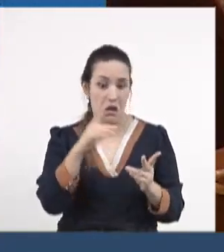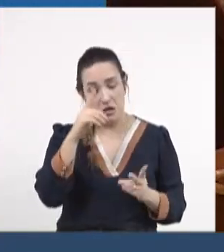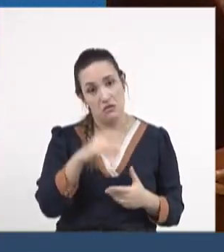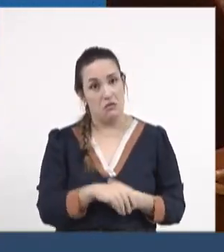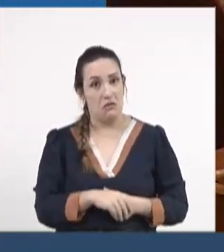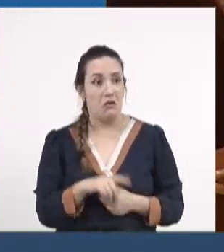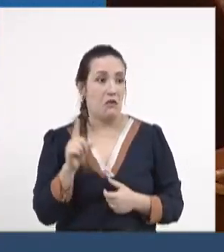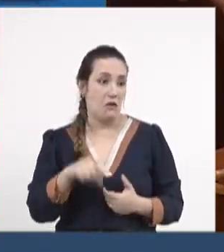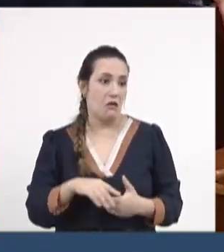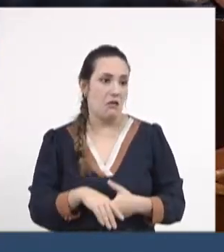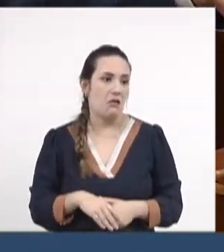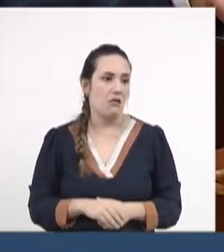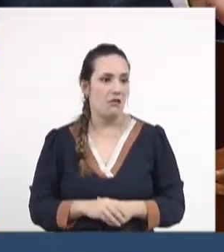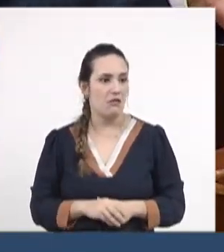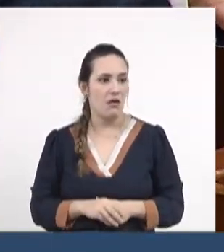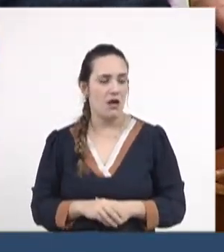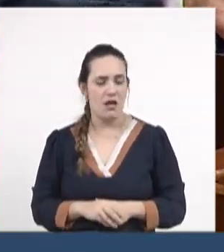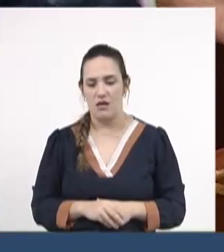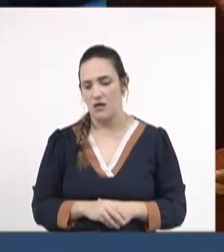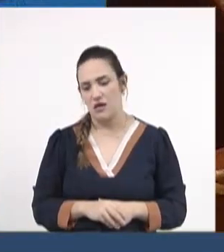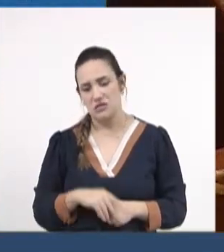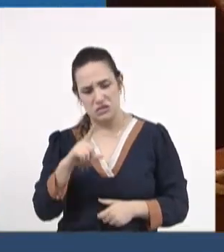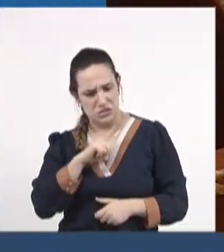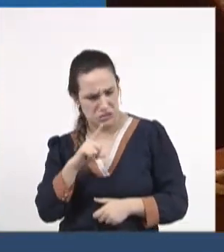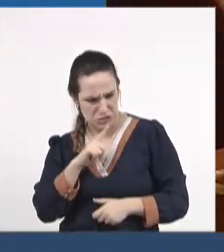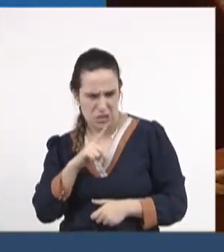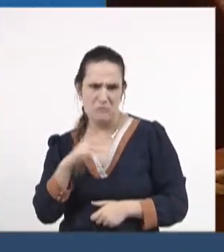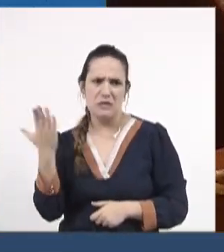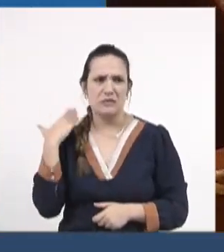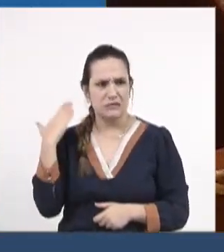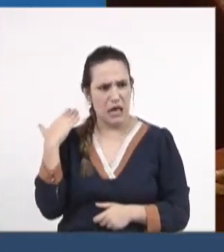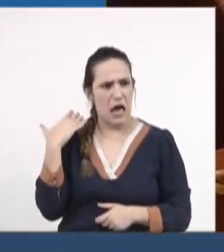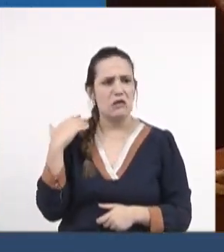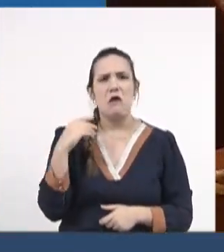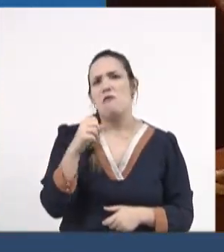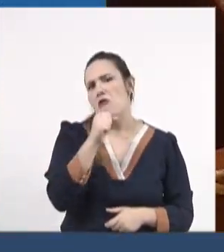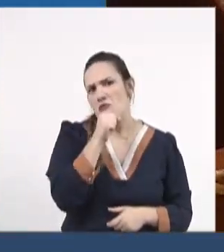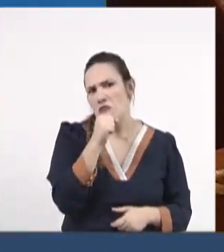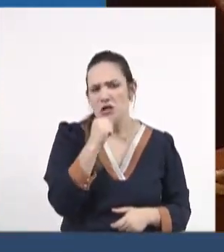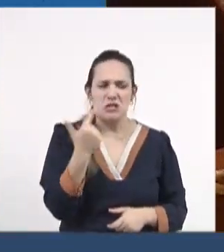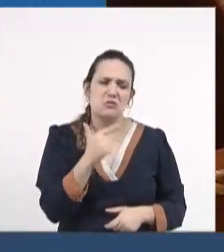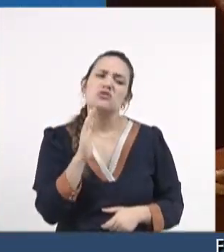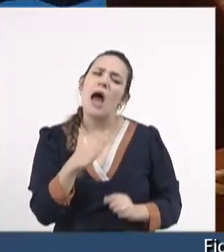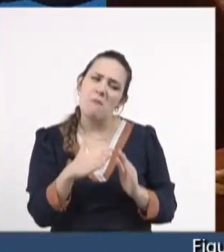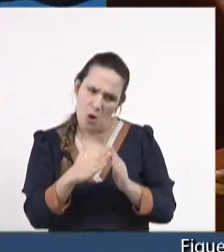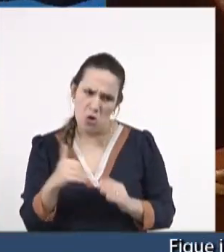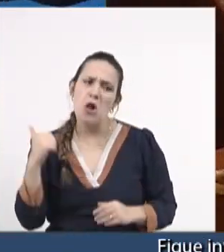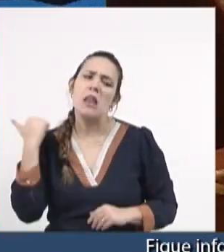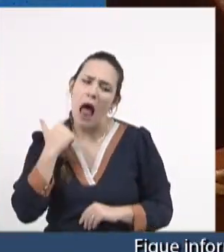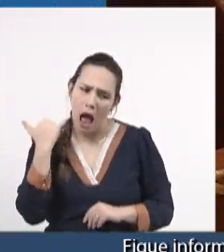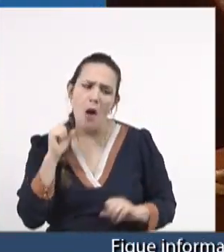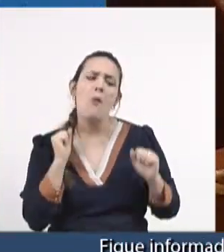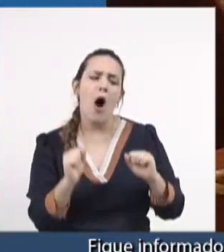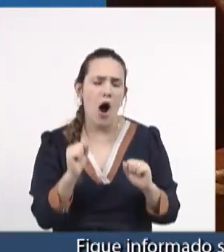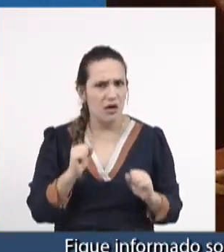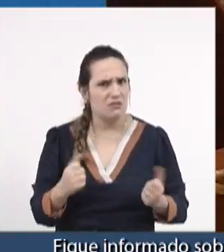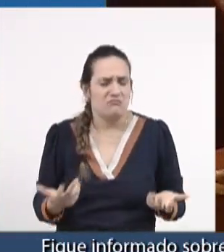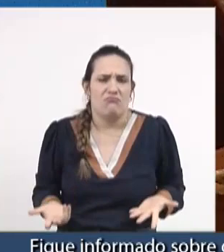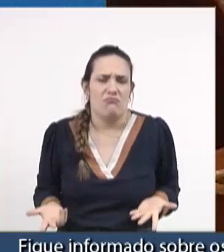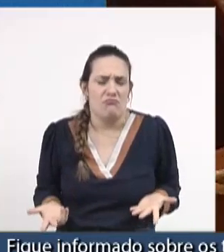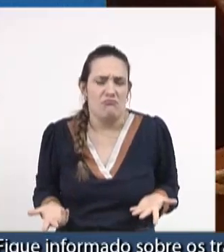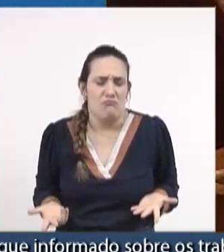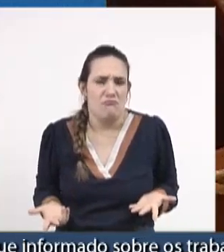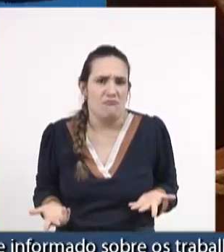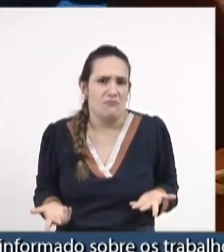córrego A, do B e do C, tinha uma reserva desativada, porque o bisavô daquele índio de 100 anos que ele estava conversando,